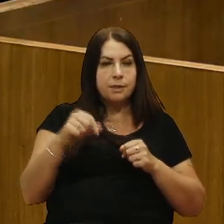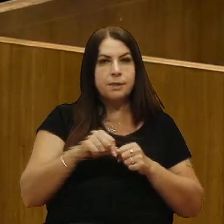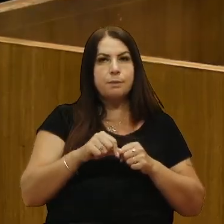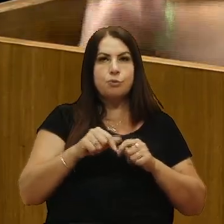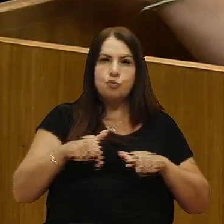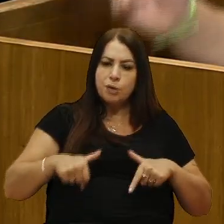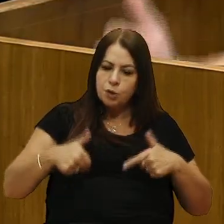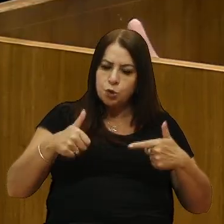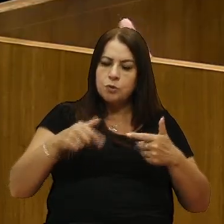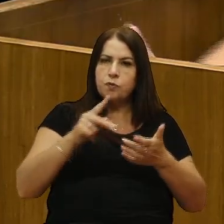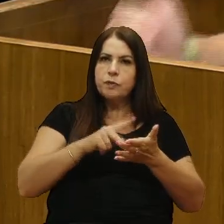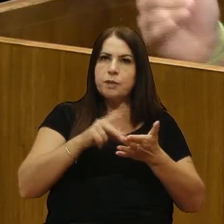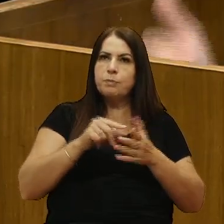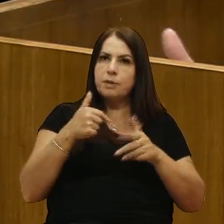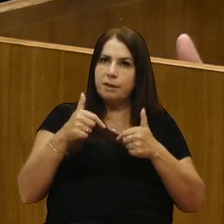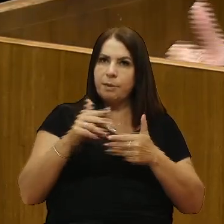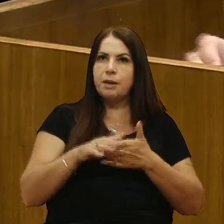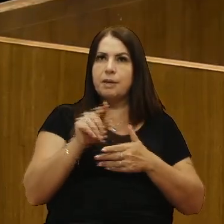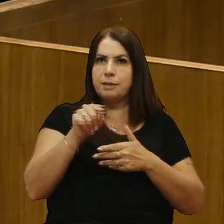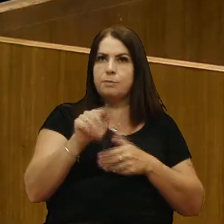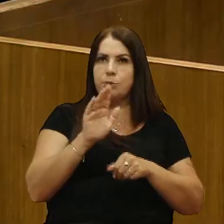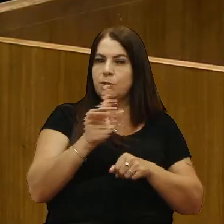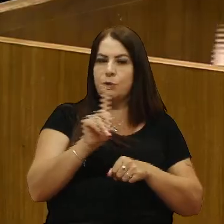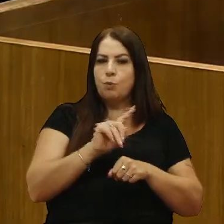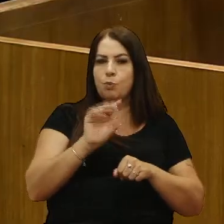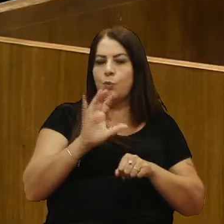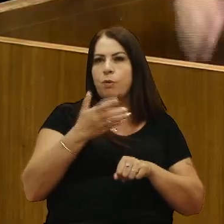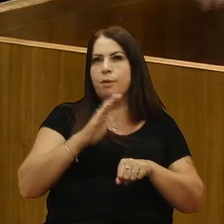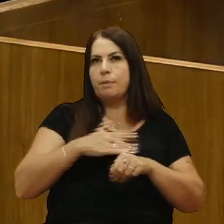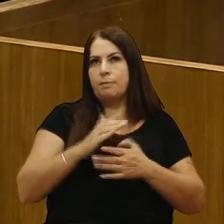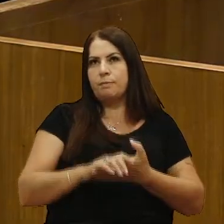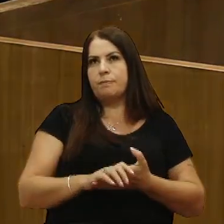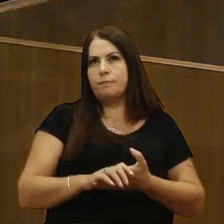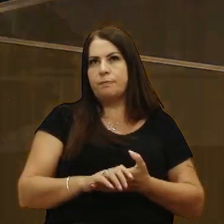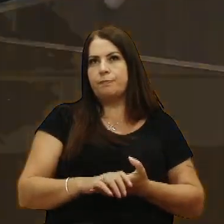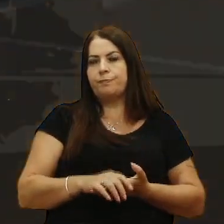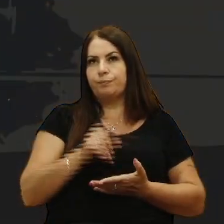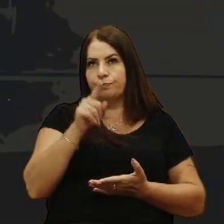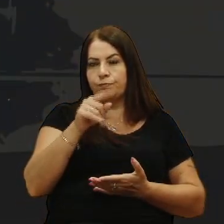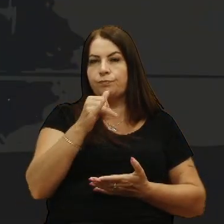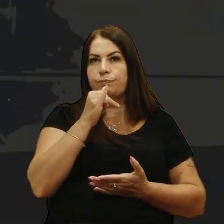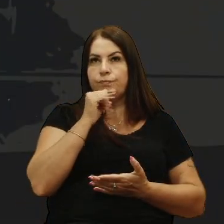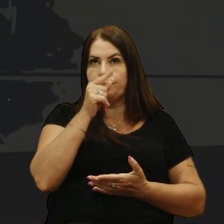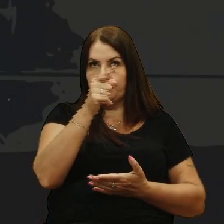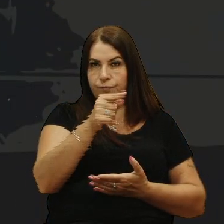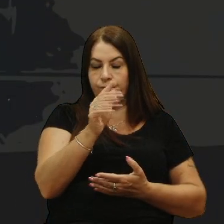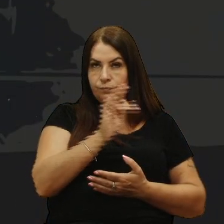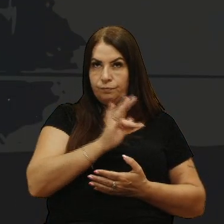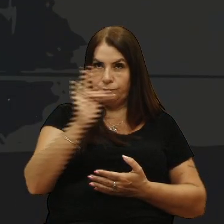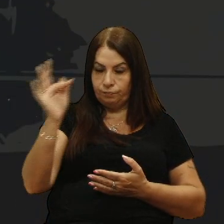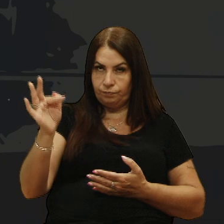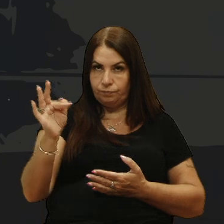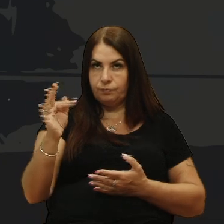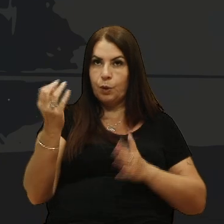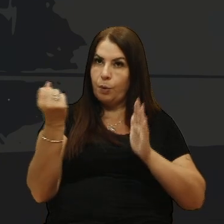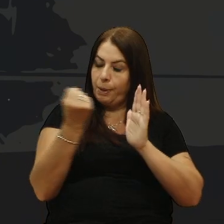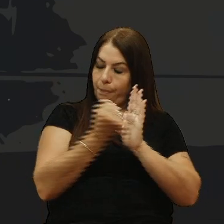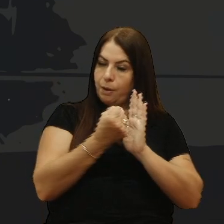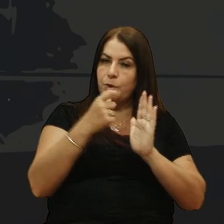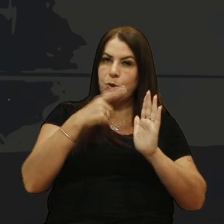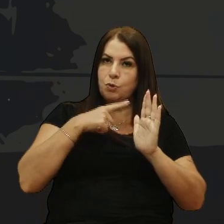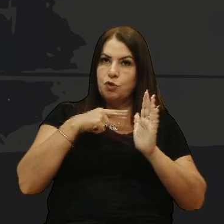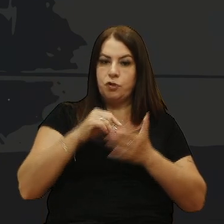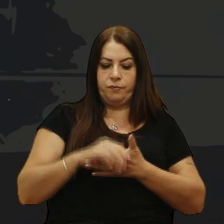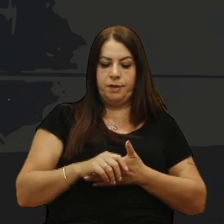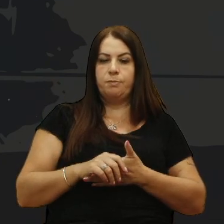ações efetivas e temos que trabalhar para que isso não aconteça mais. Então, esse é o exemplo federal, né, um marco que nós tivemos,